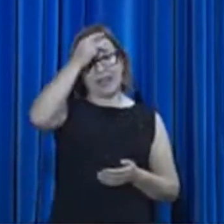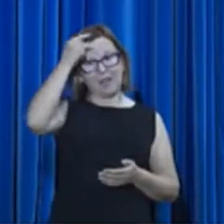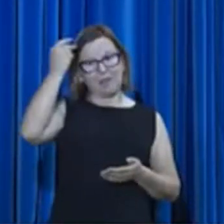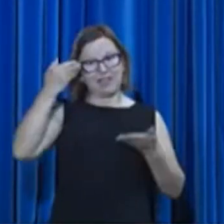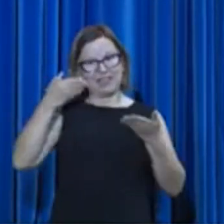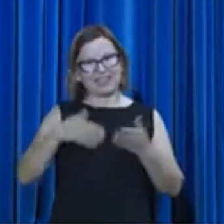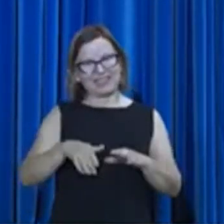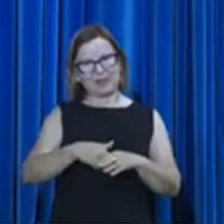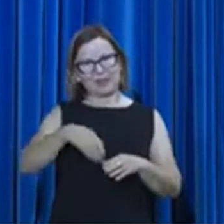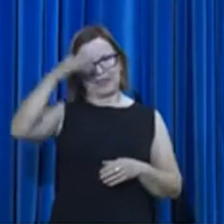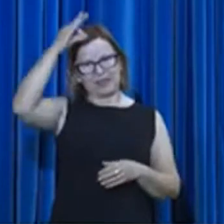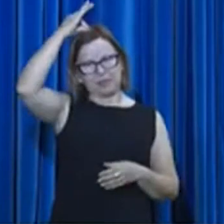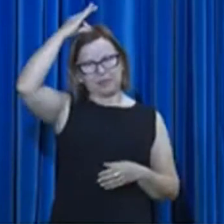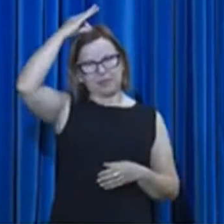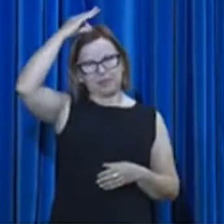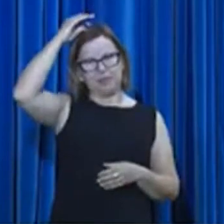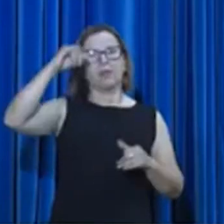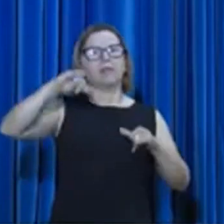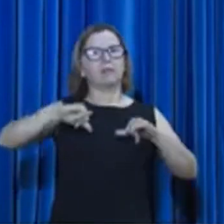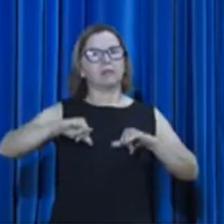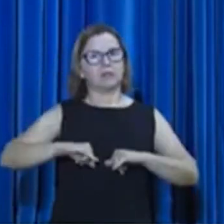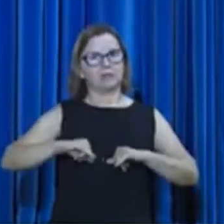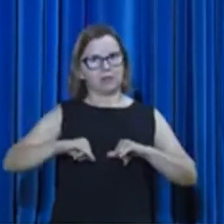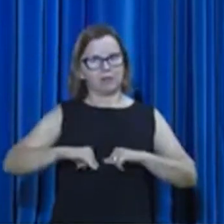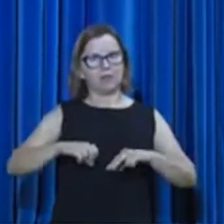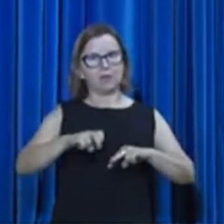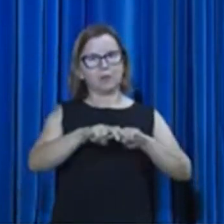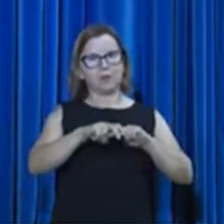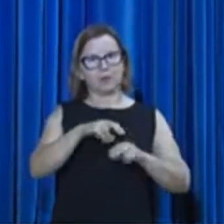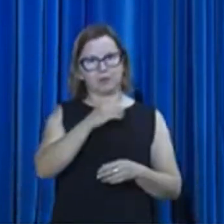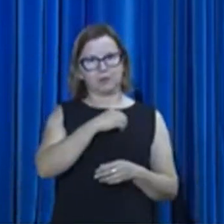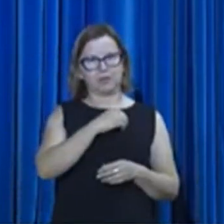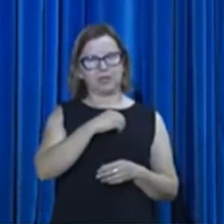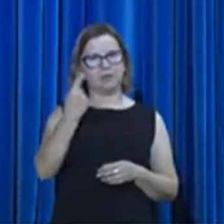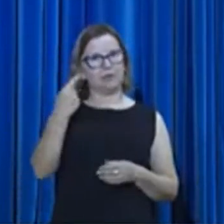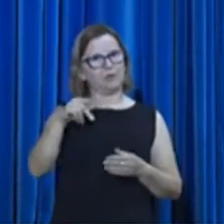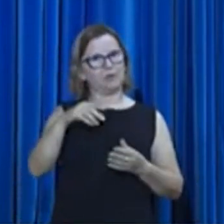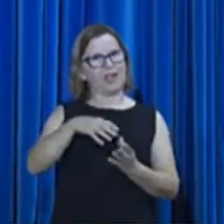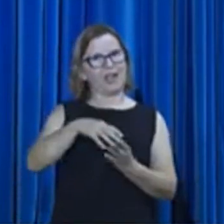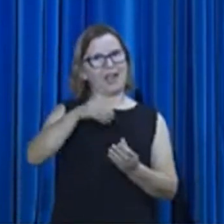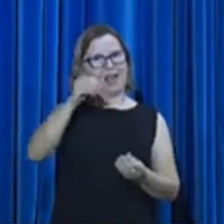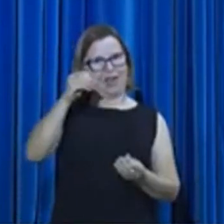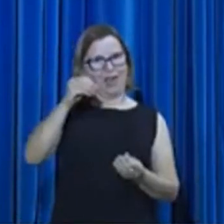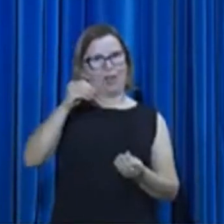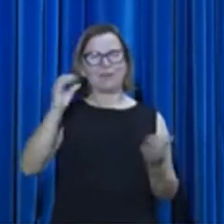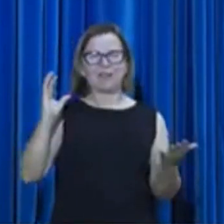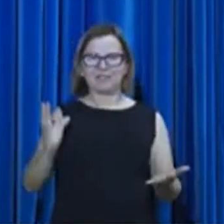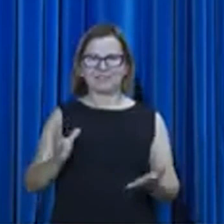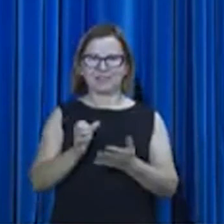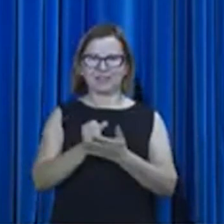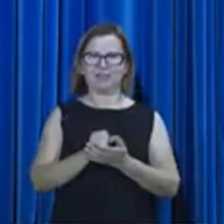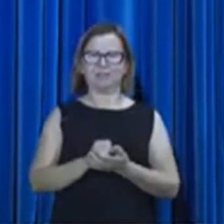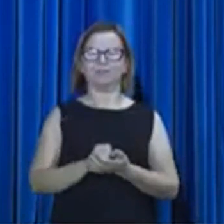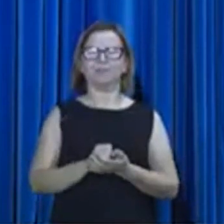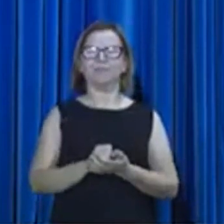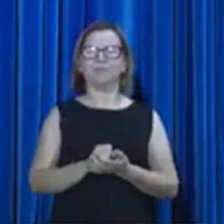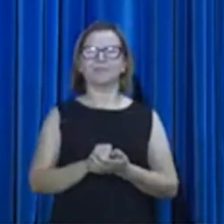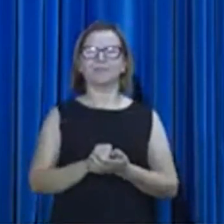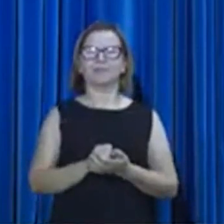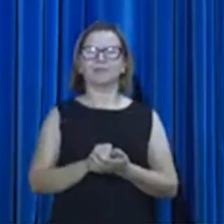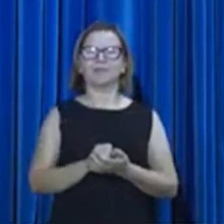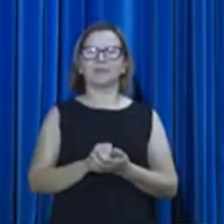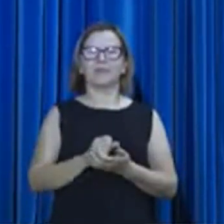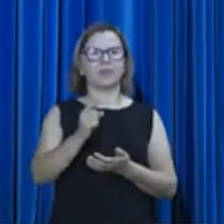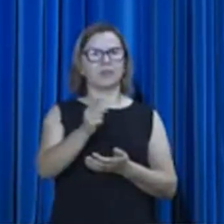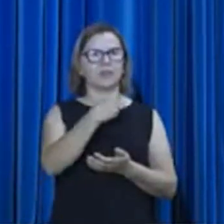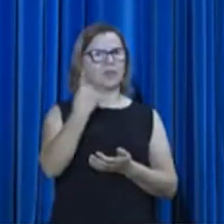ainda sofre com os efeitos do pecado em sua alma que está sendo salva. Nós não estamos livres